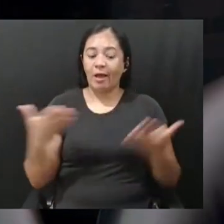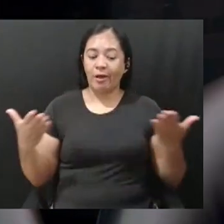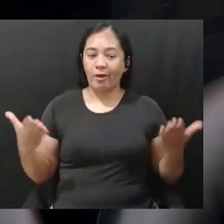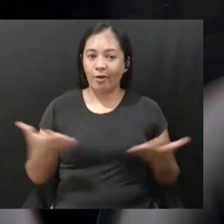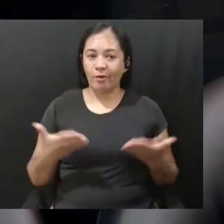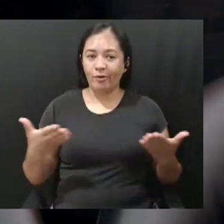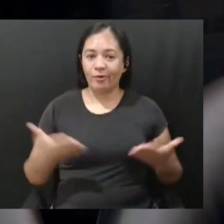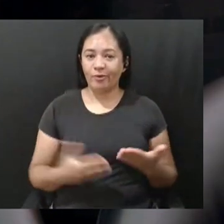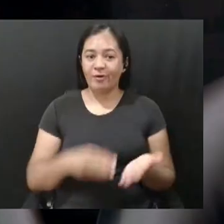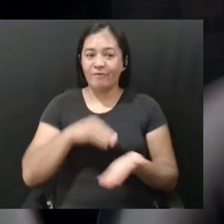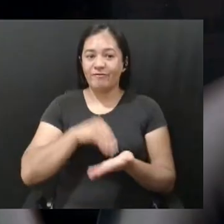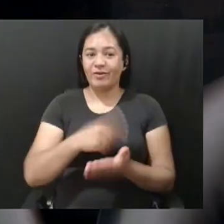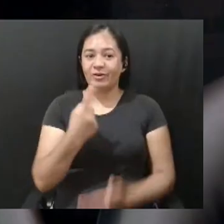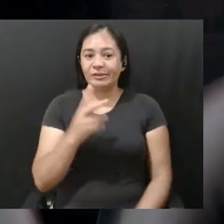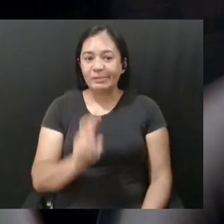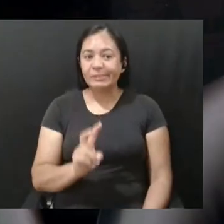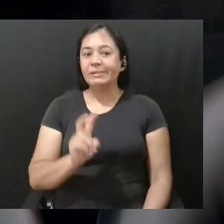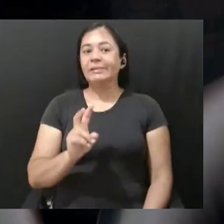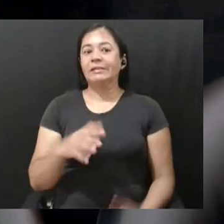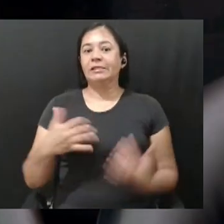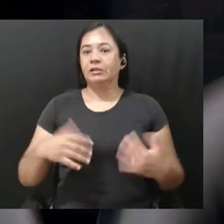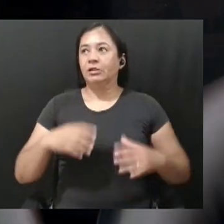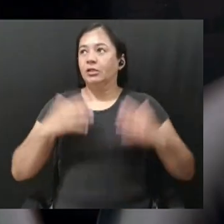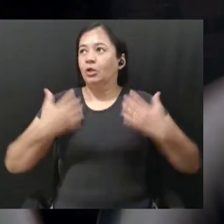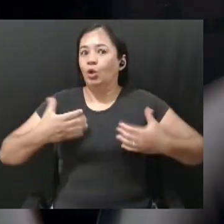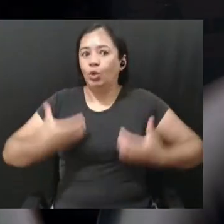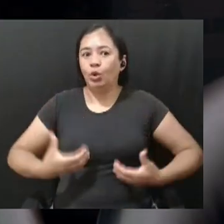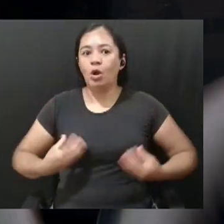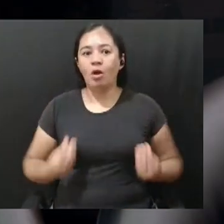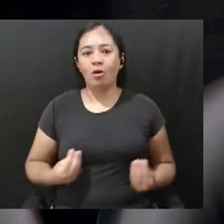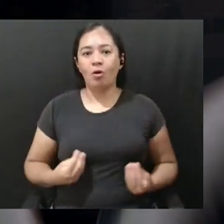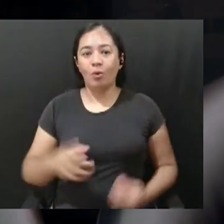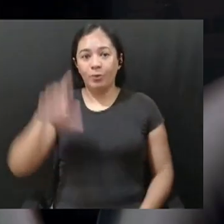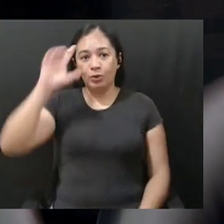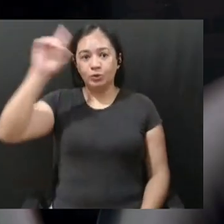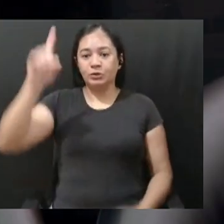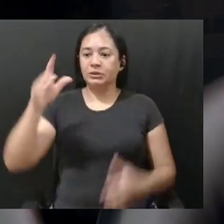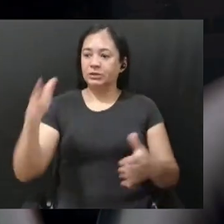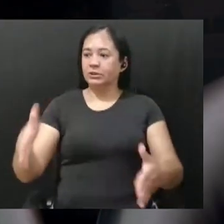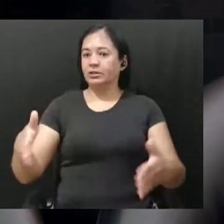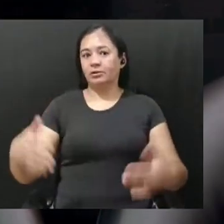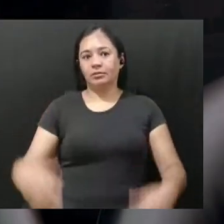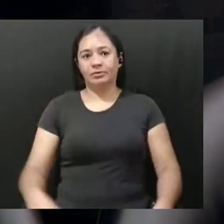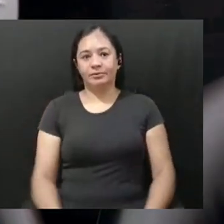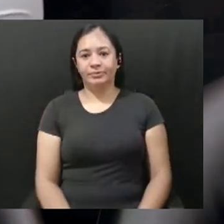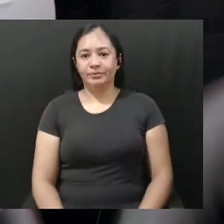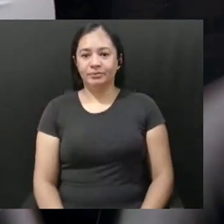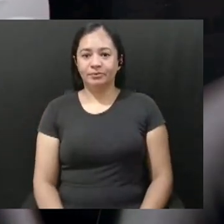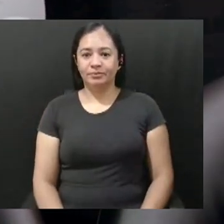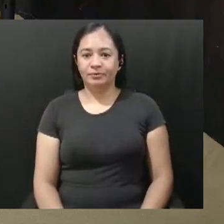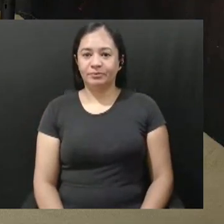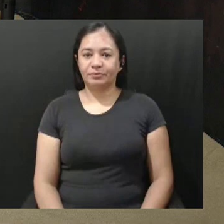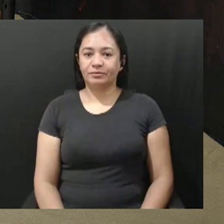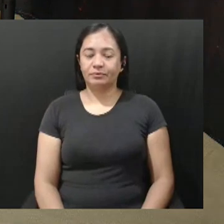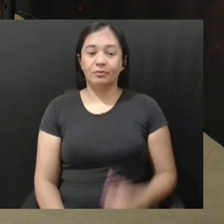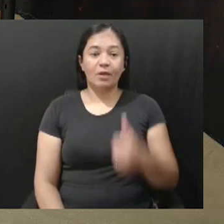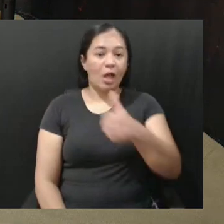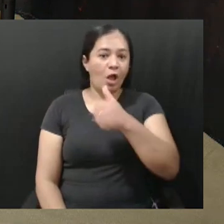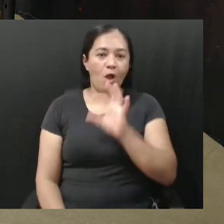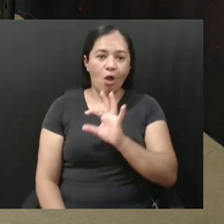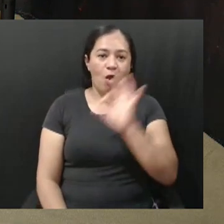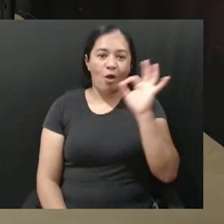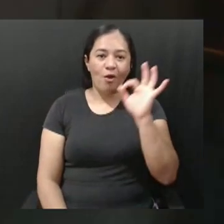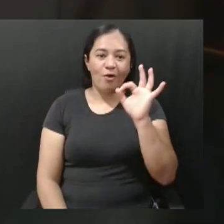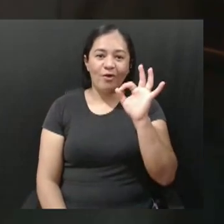dias, né? Eu já tô tenso, imagina como que eu vou estar naquele momento quando eu chegar, Sim. né? E assim, funciona bem, viu? Uau, olha só, super